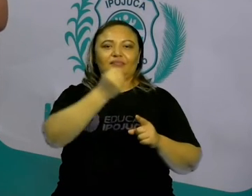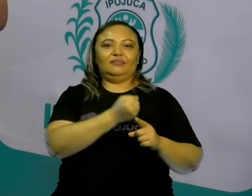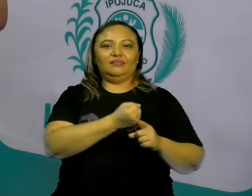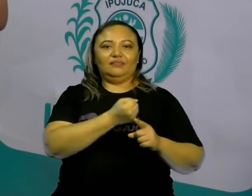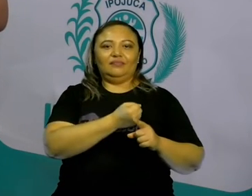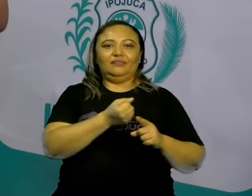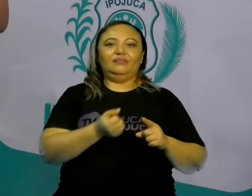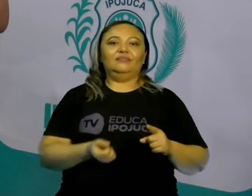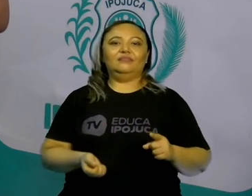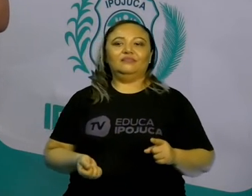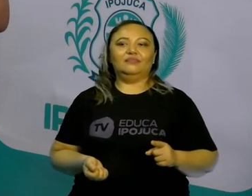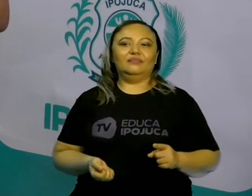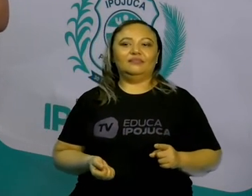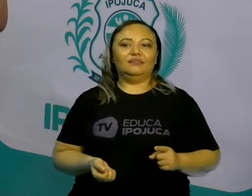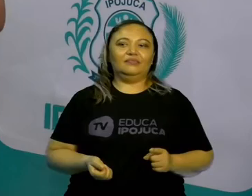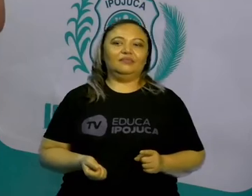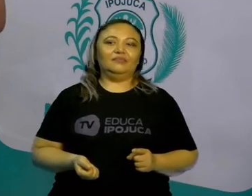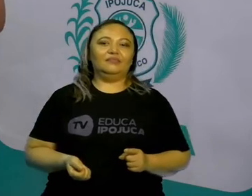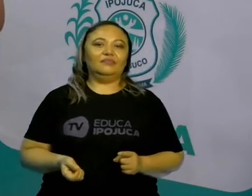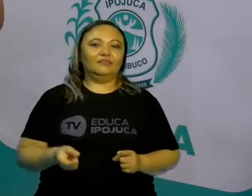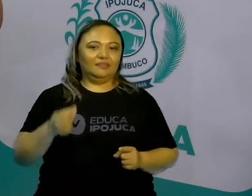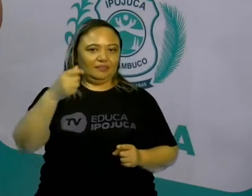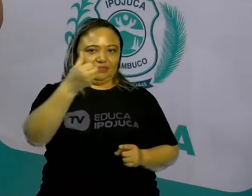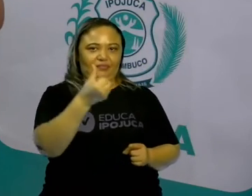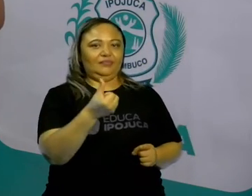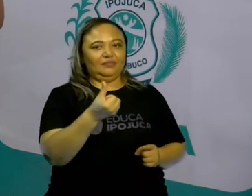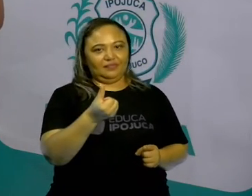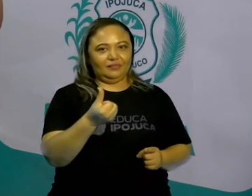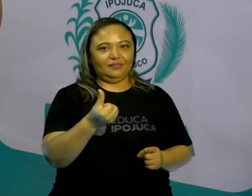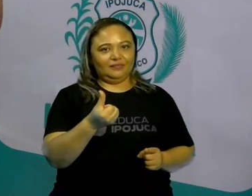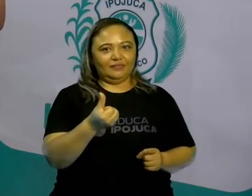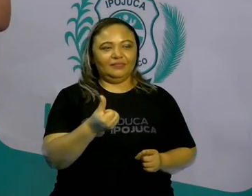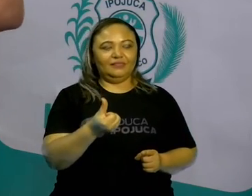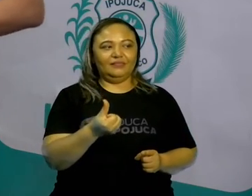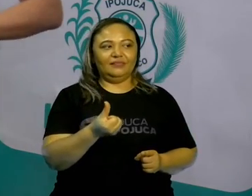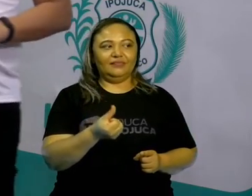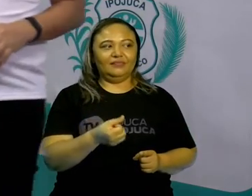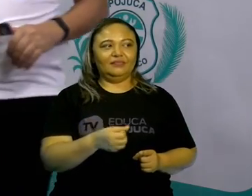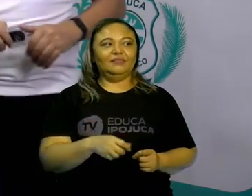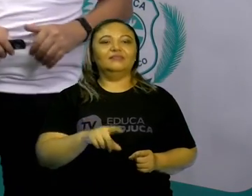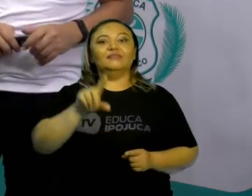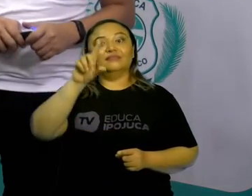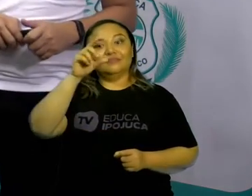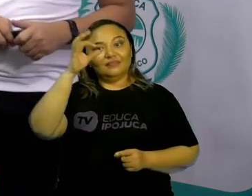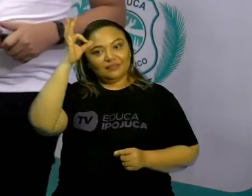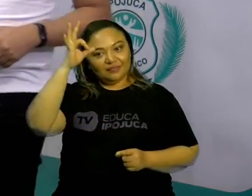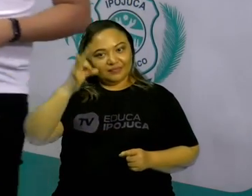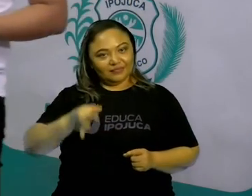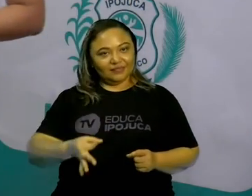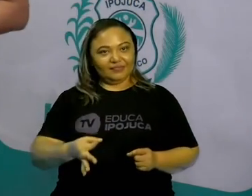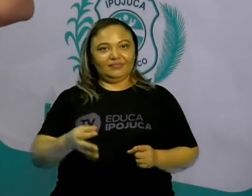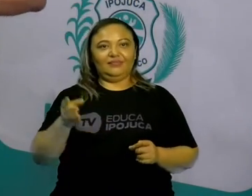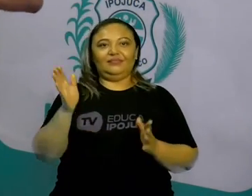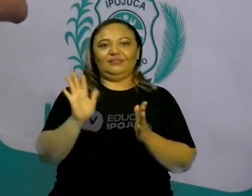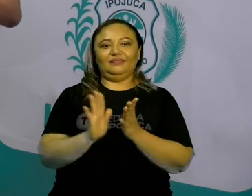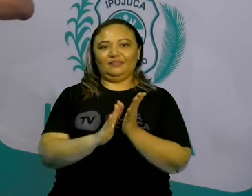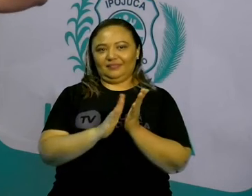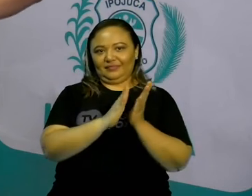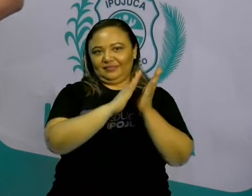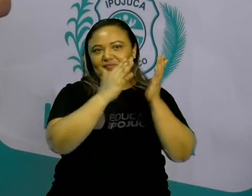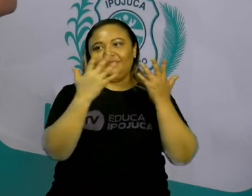certinho pode escolher o número número 6 e acertou para quem